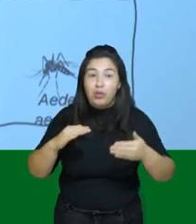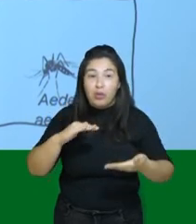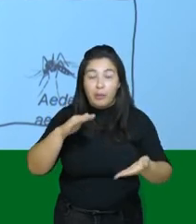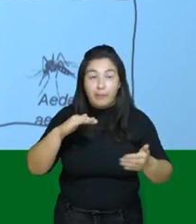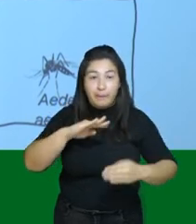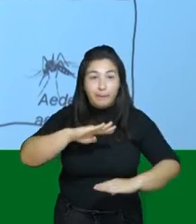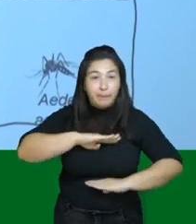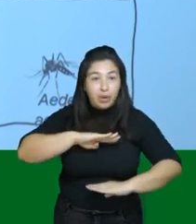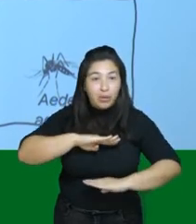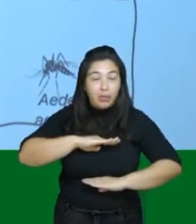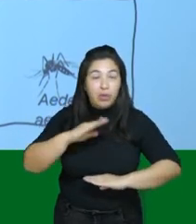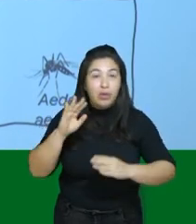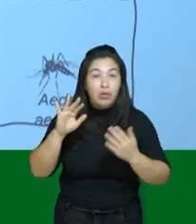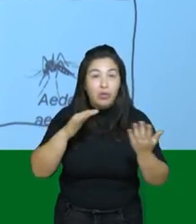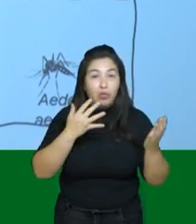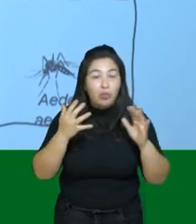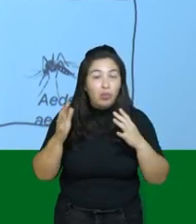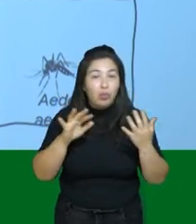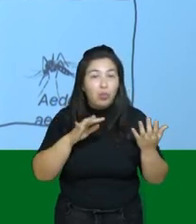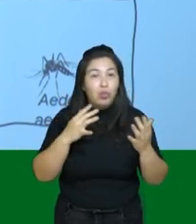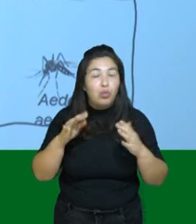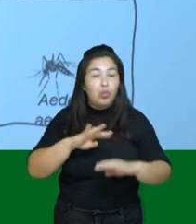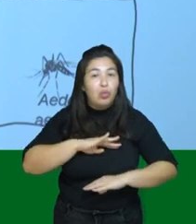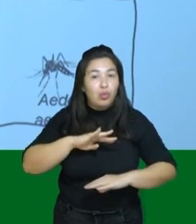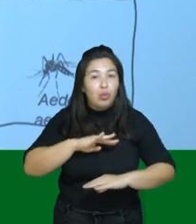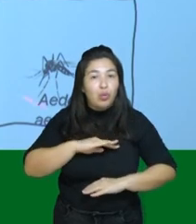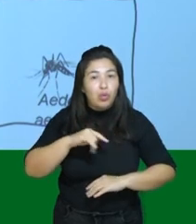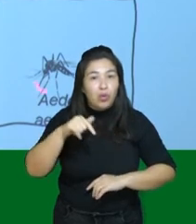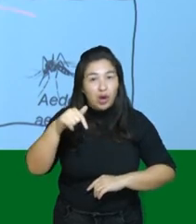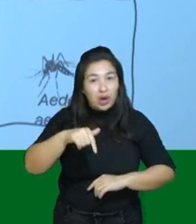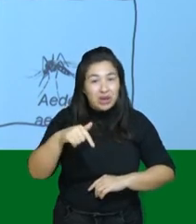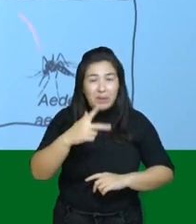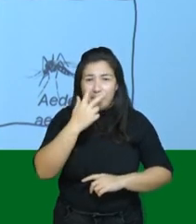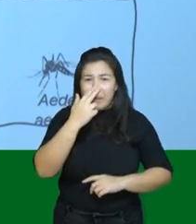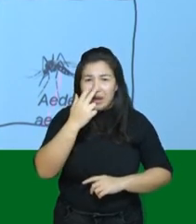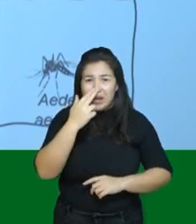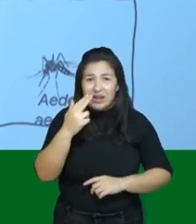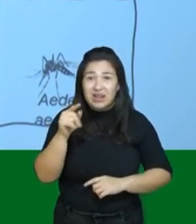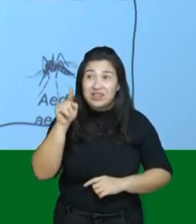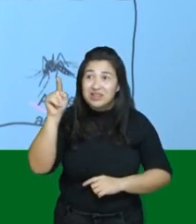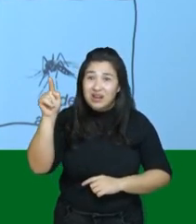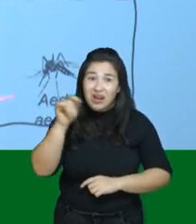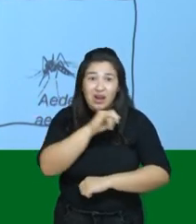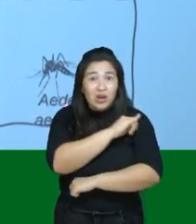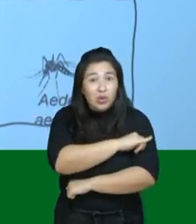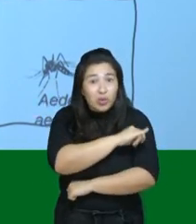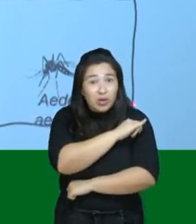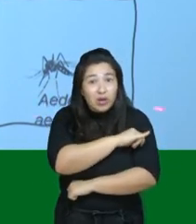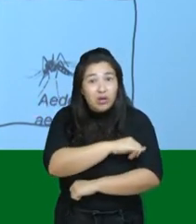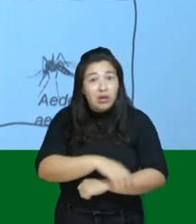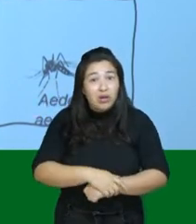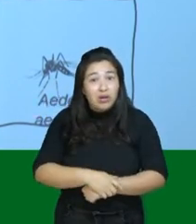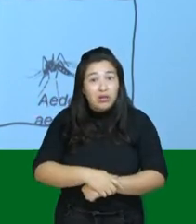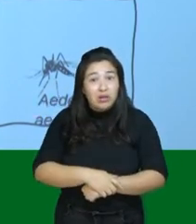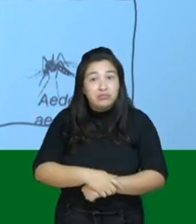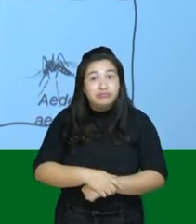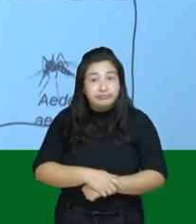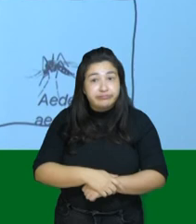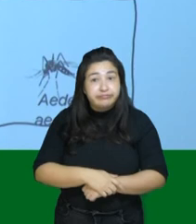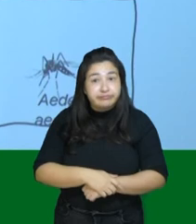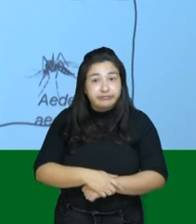novembro até maio com temperaturas de janeiro. Tá, aqui no estado de Santa Catarina, que levaram, olha